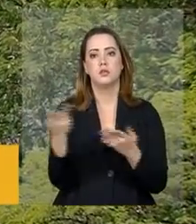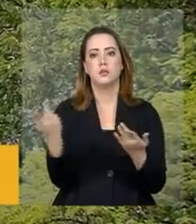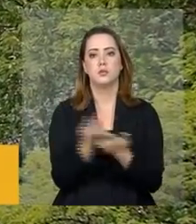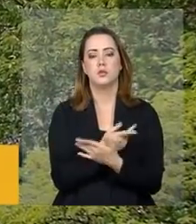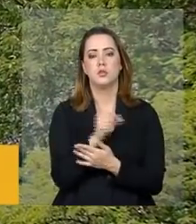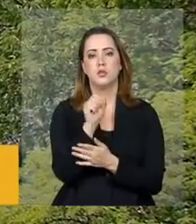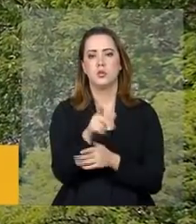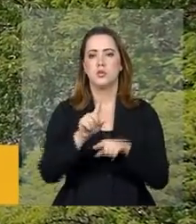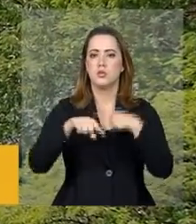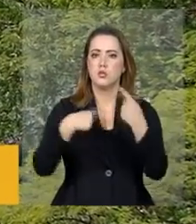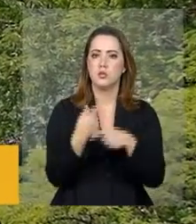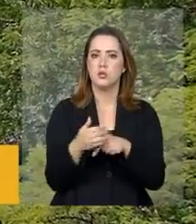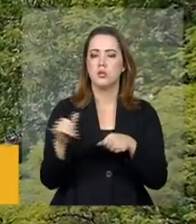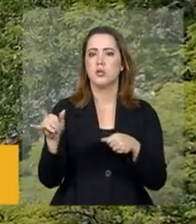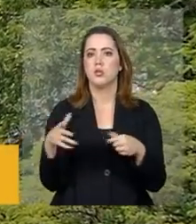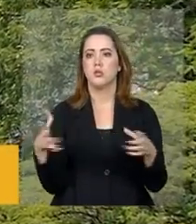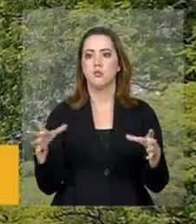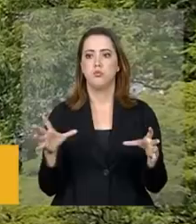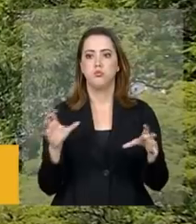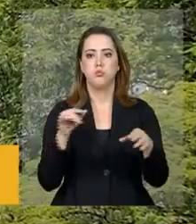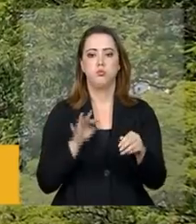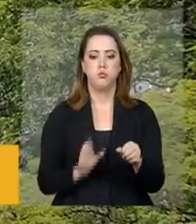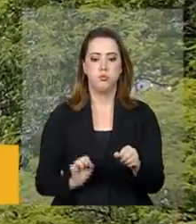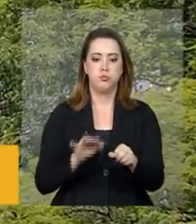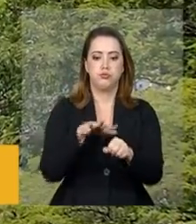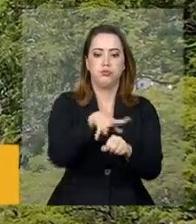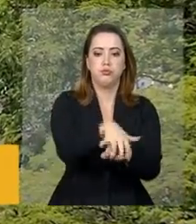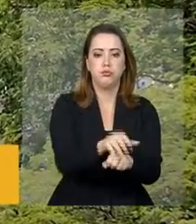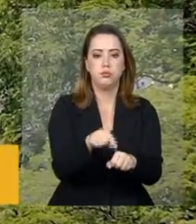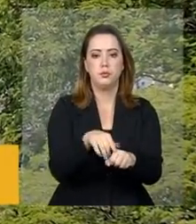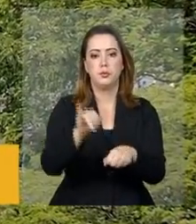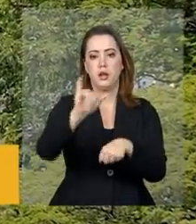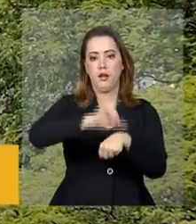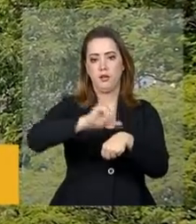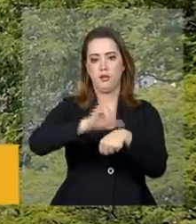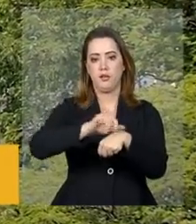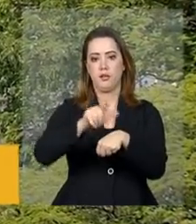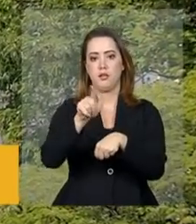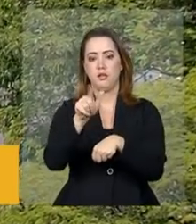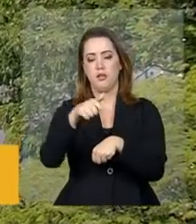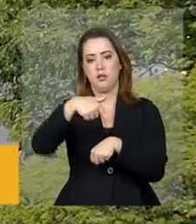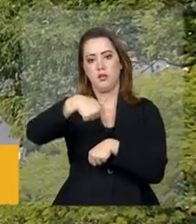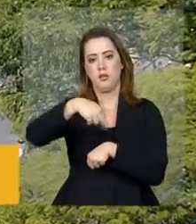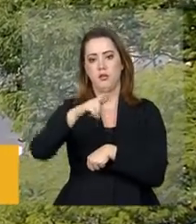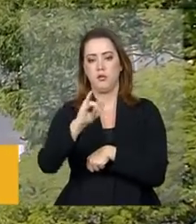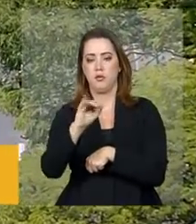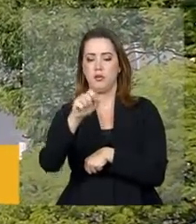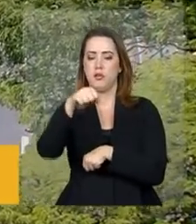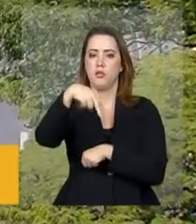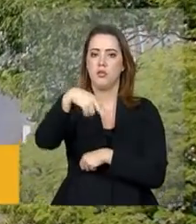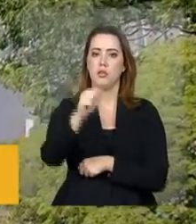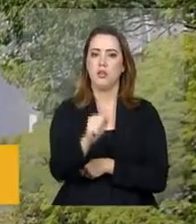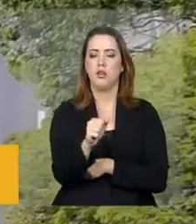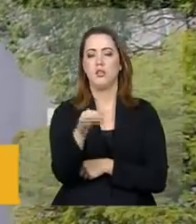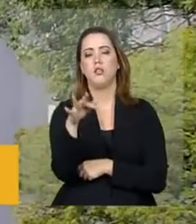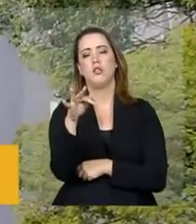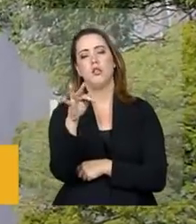Guiana Francesa, né? Justamente, tudo vem fruto daquela... Então, relação histórica. Daquela relação histórica,